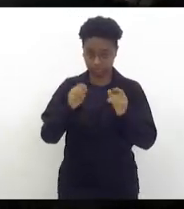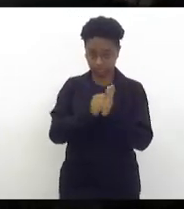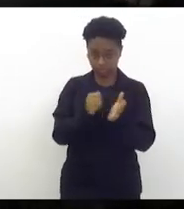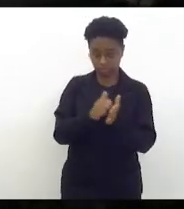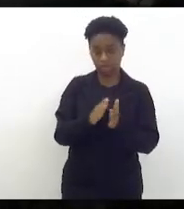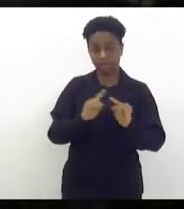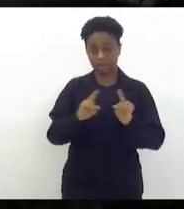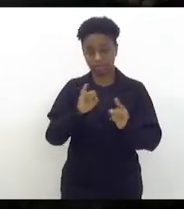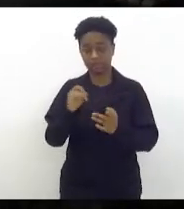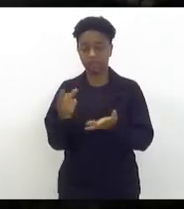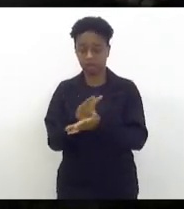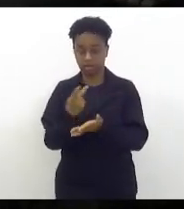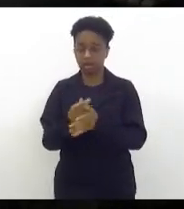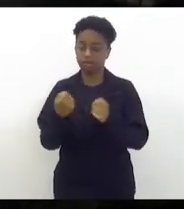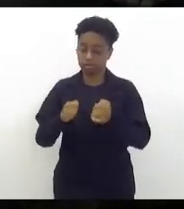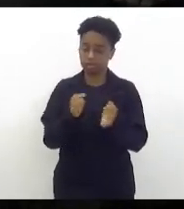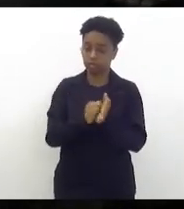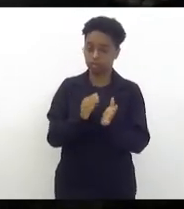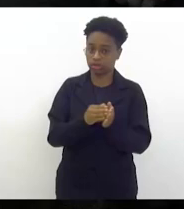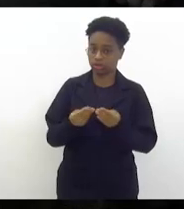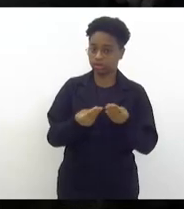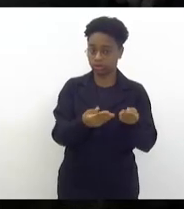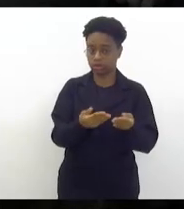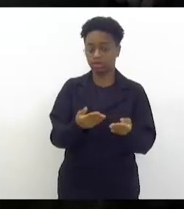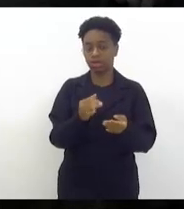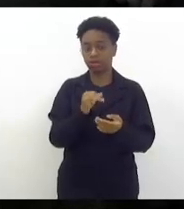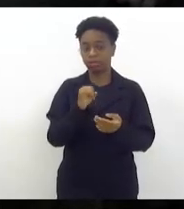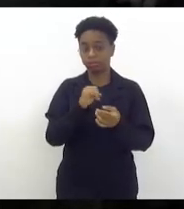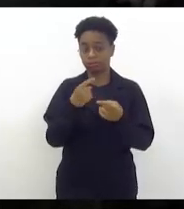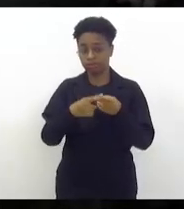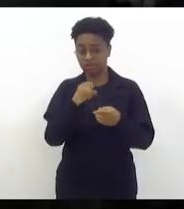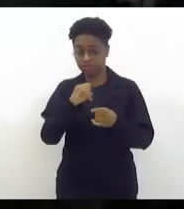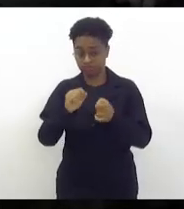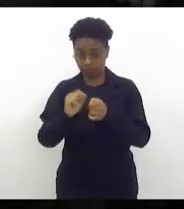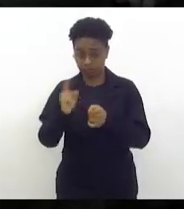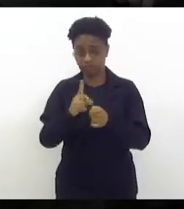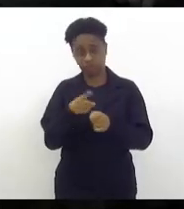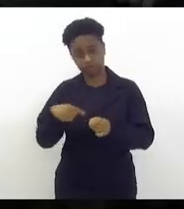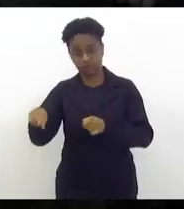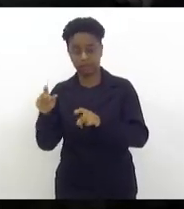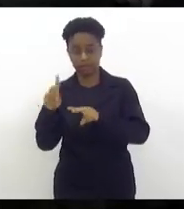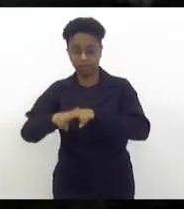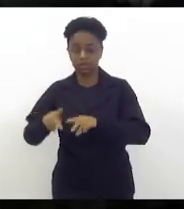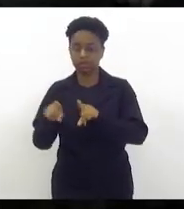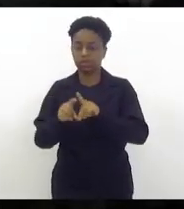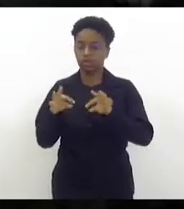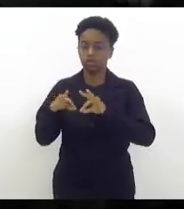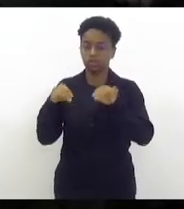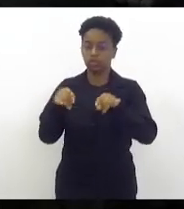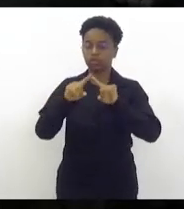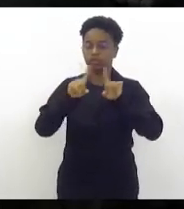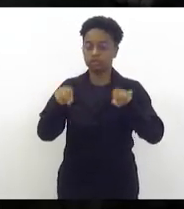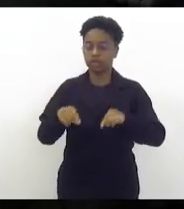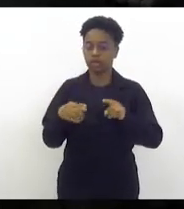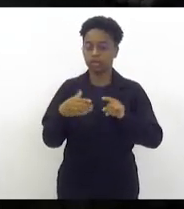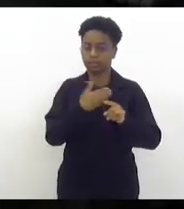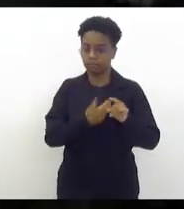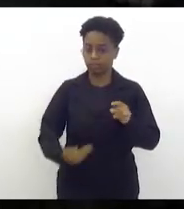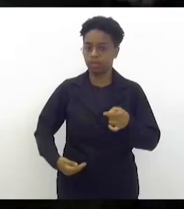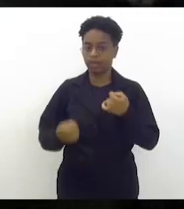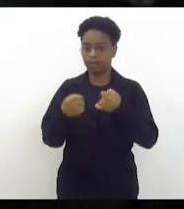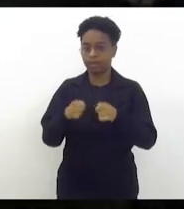nossa frente, senão ele encana por prevaricação. E o segundo, todo servidor público tem a obrigação de se identificar para qualquer